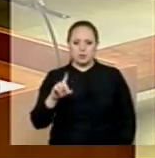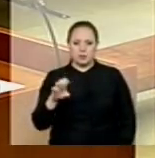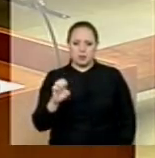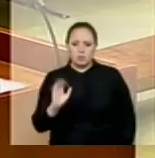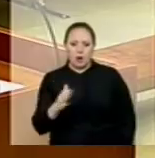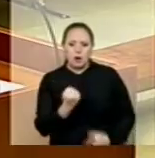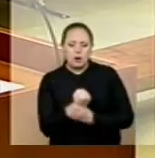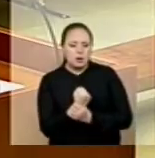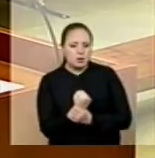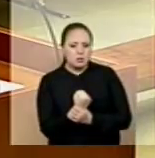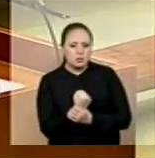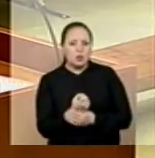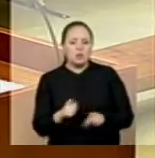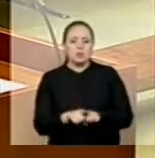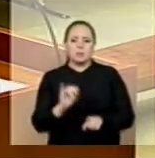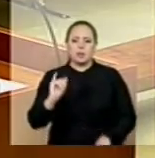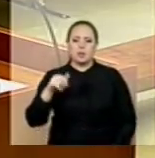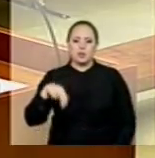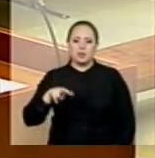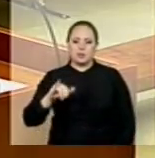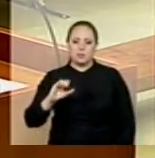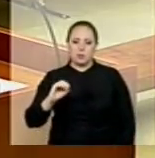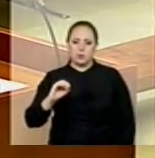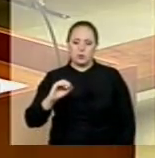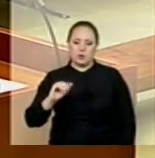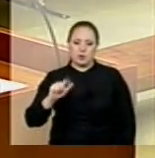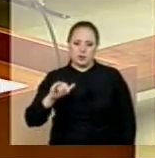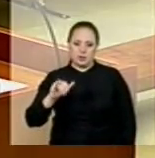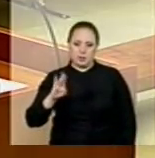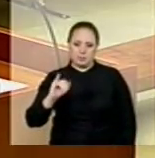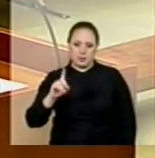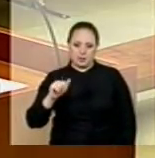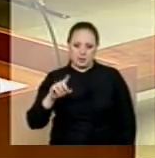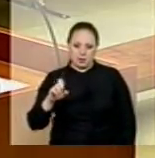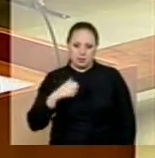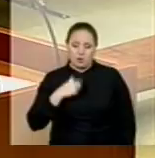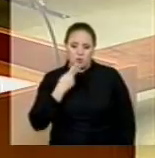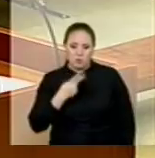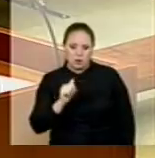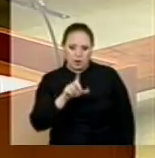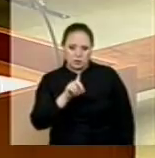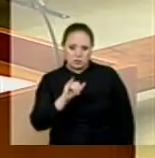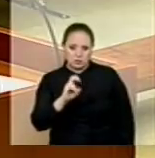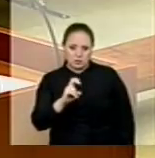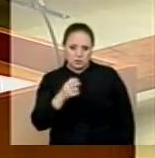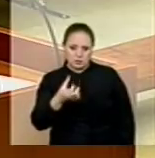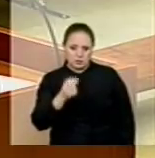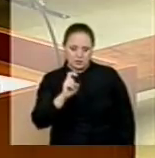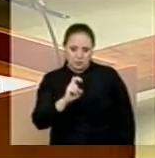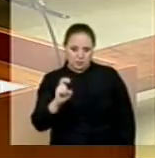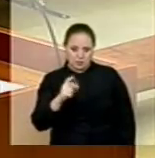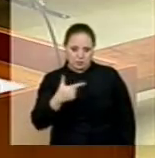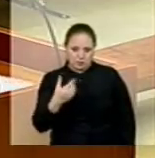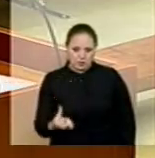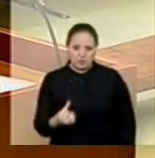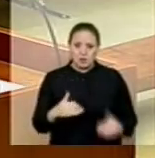as imunidades e as inviolabilidades. Eu me refiro a DIN 5526. E me refiro aos precedentes todos